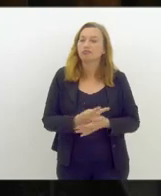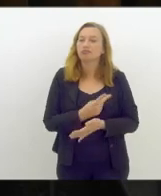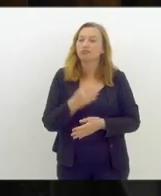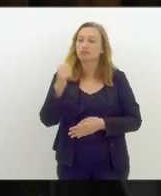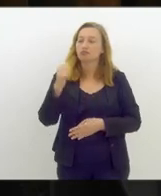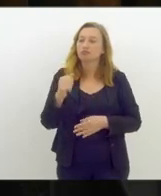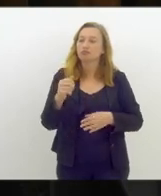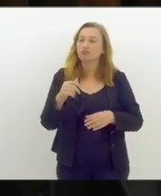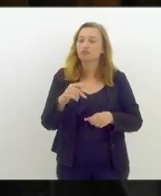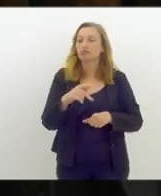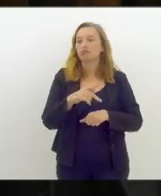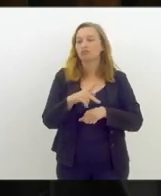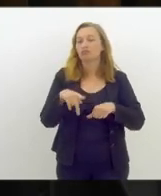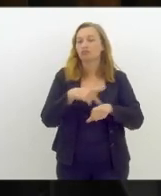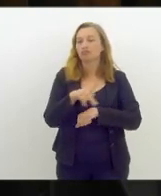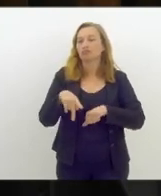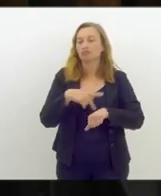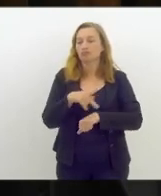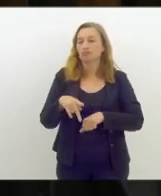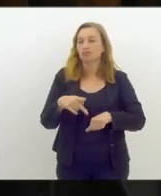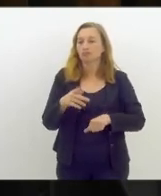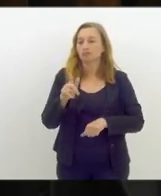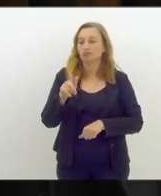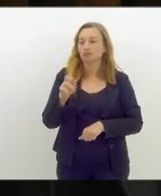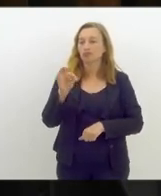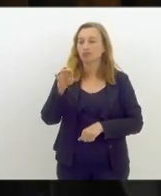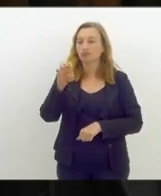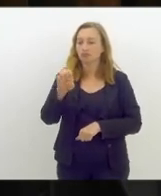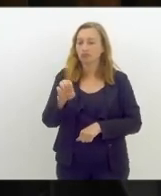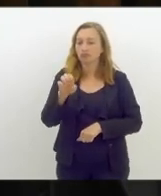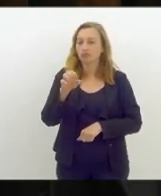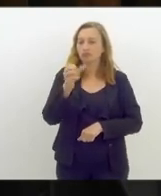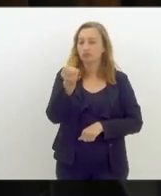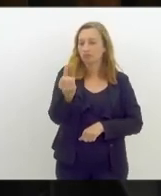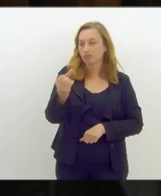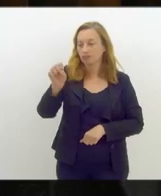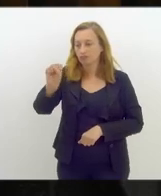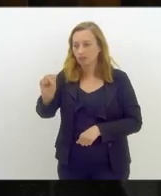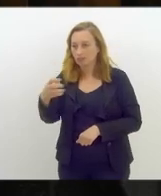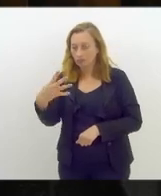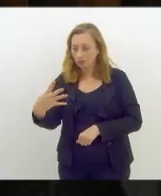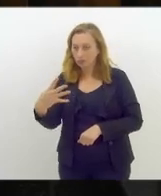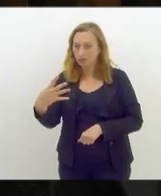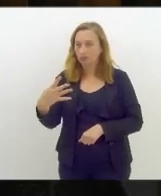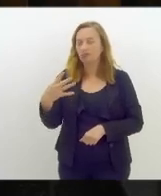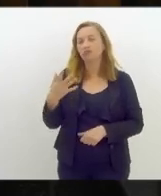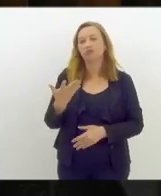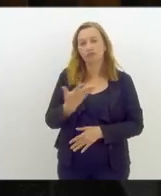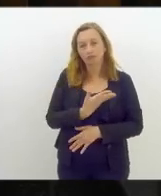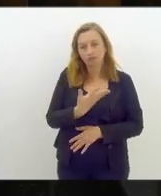o golpe de 64. Vossa Excelência, tendo